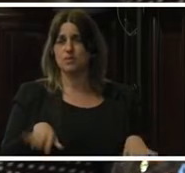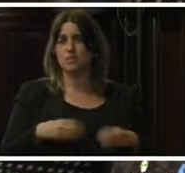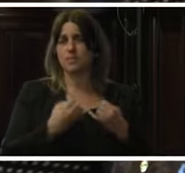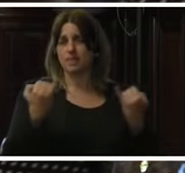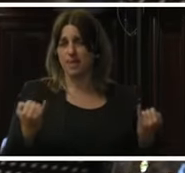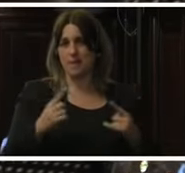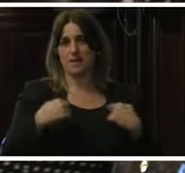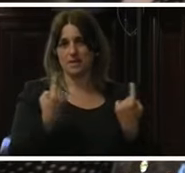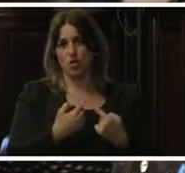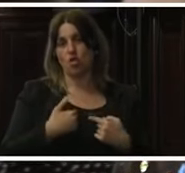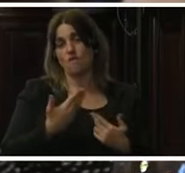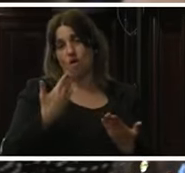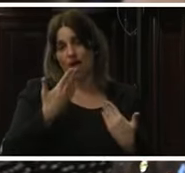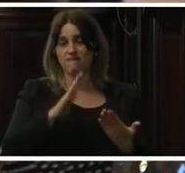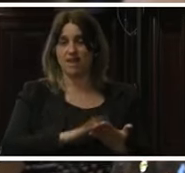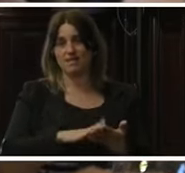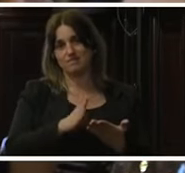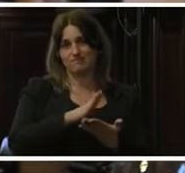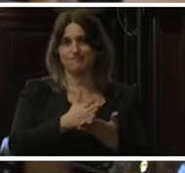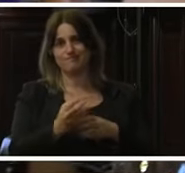língua oficial do mercosul mesmo